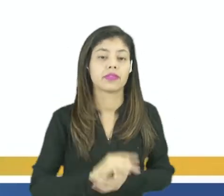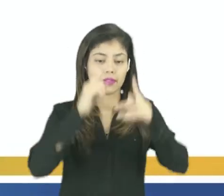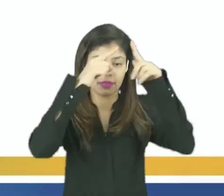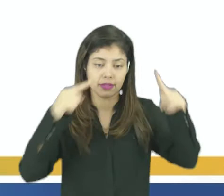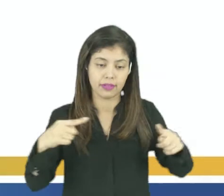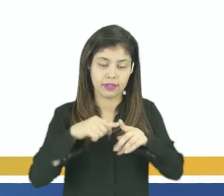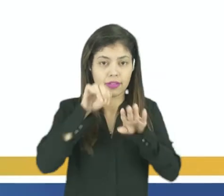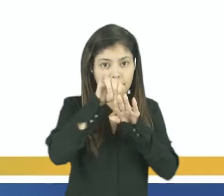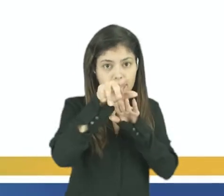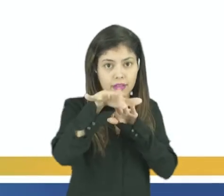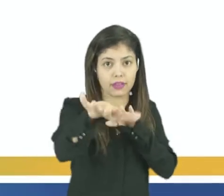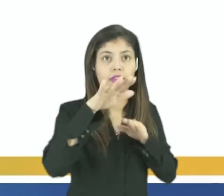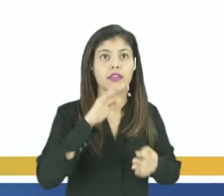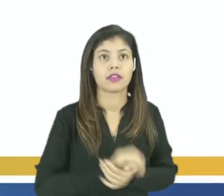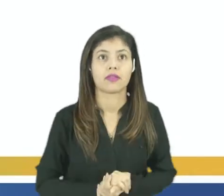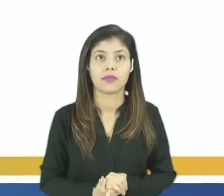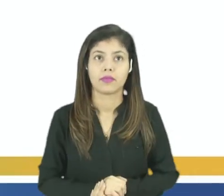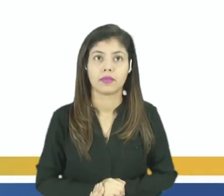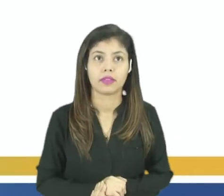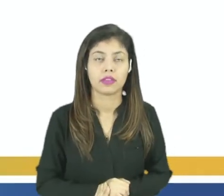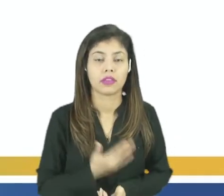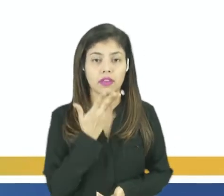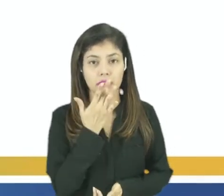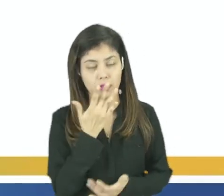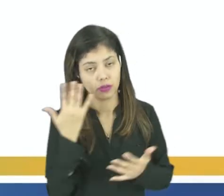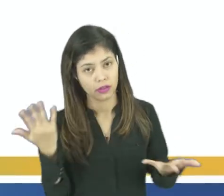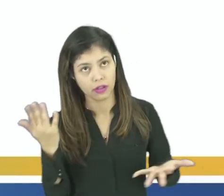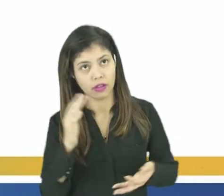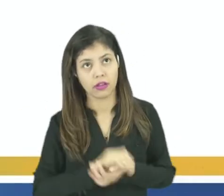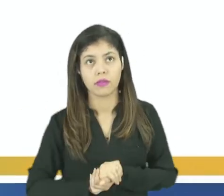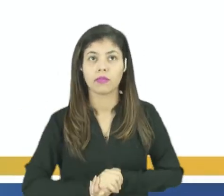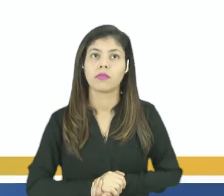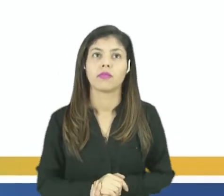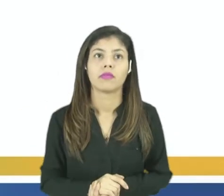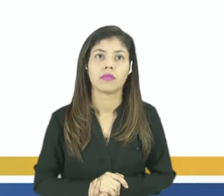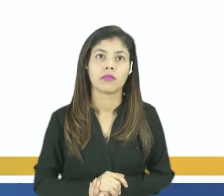né? Está aqui a refração de fato como é um prisma, né?